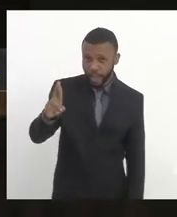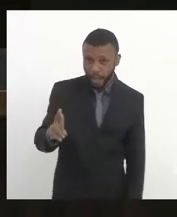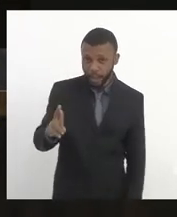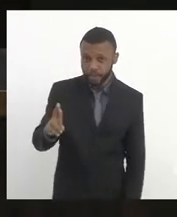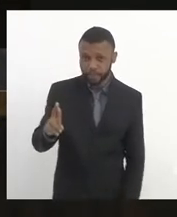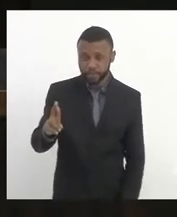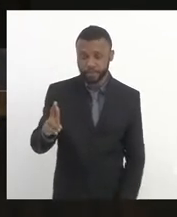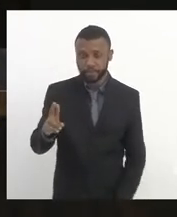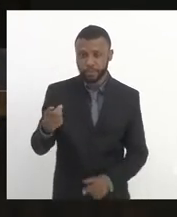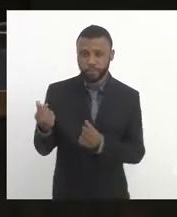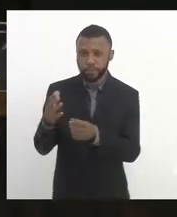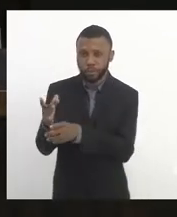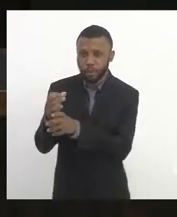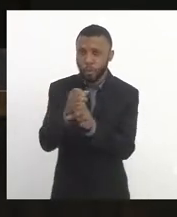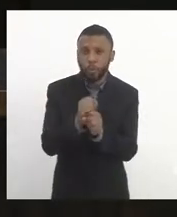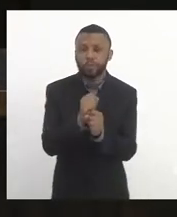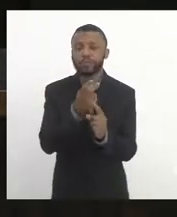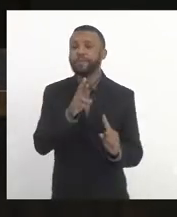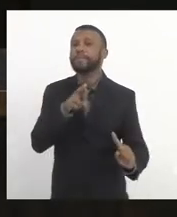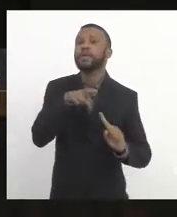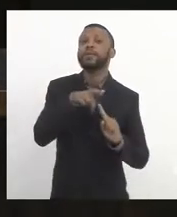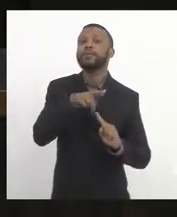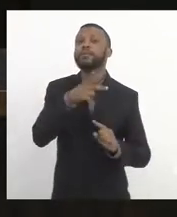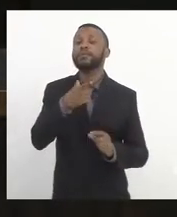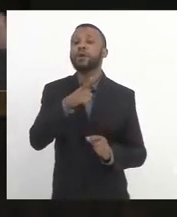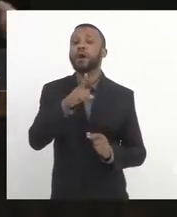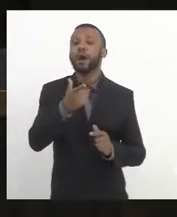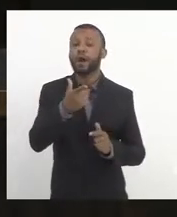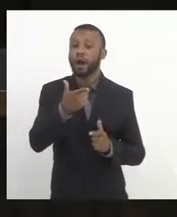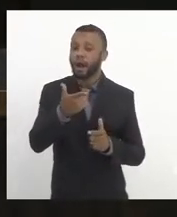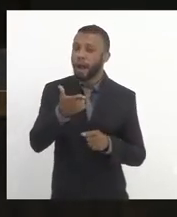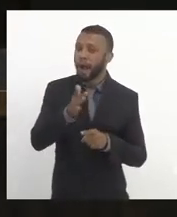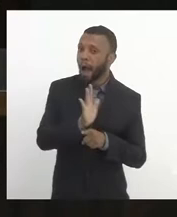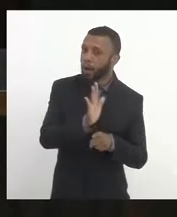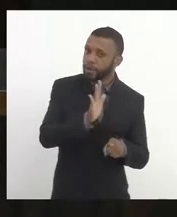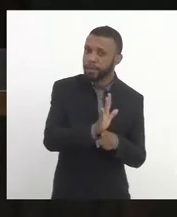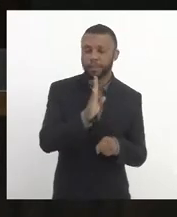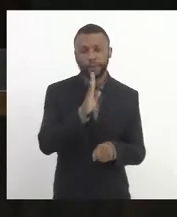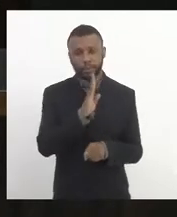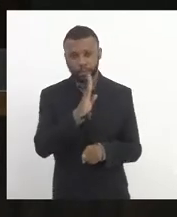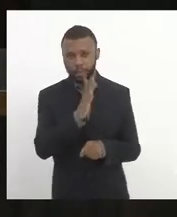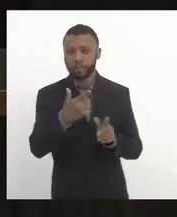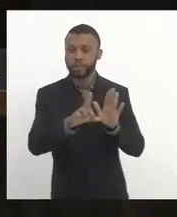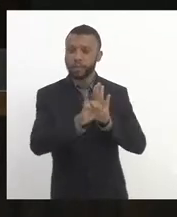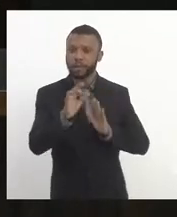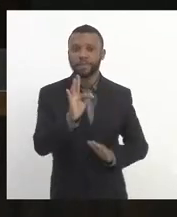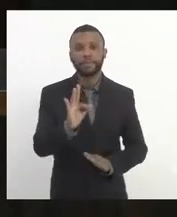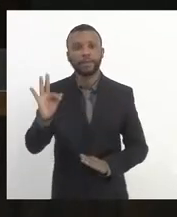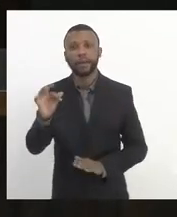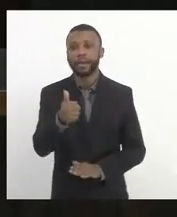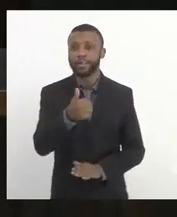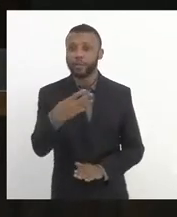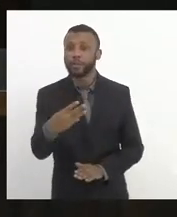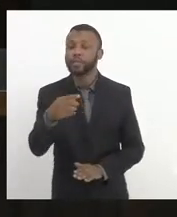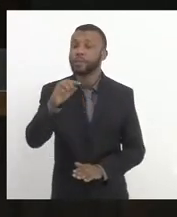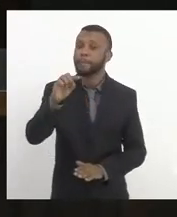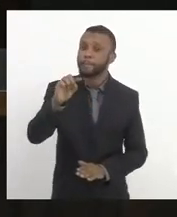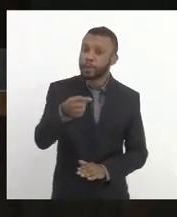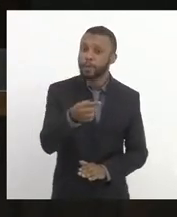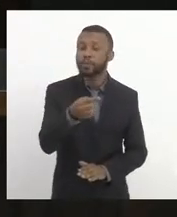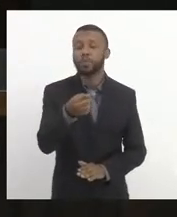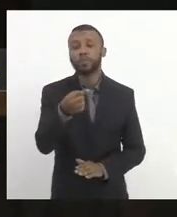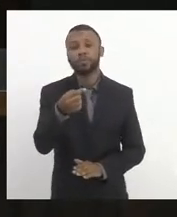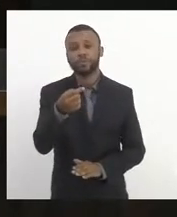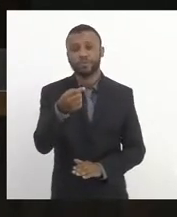R$ 1.385.773,45, referente ao auxílio emergencial destinado ao setor cultural decorrente da Lei Federal 14.017, de 29 de junho de